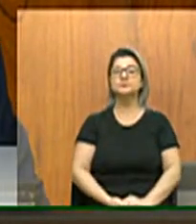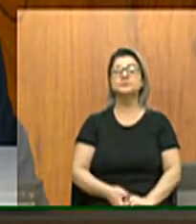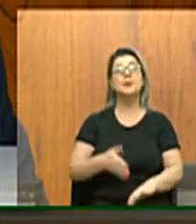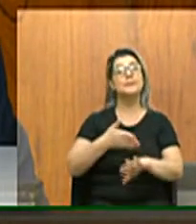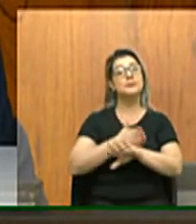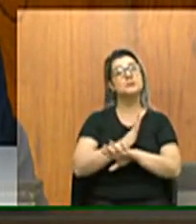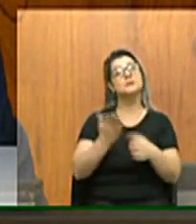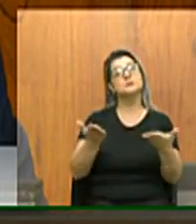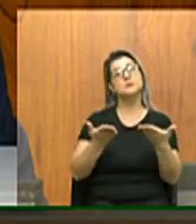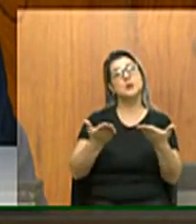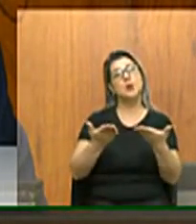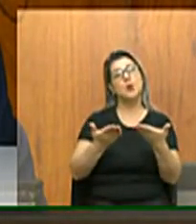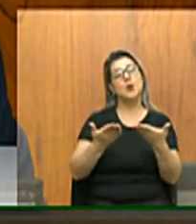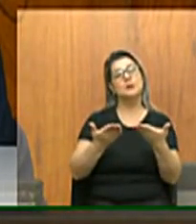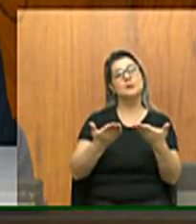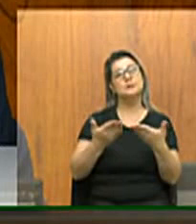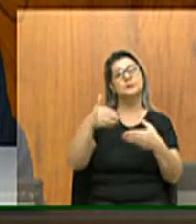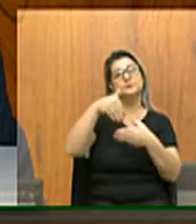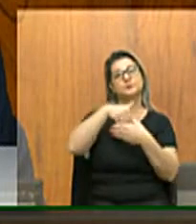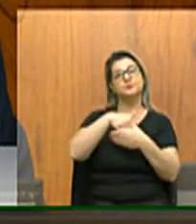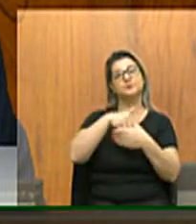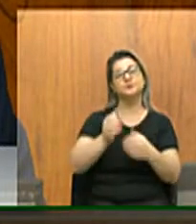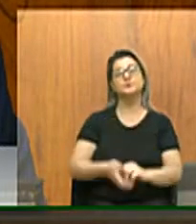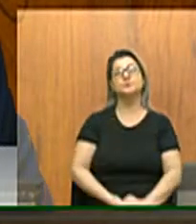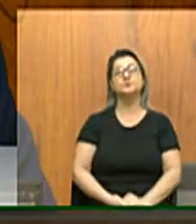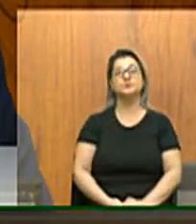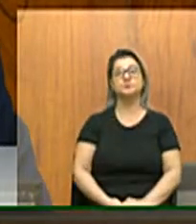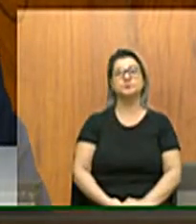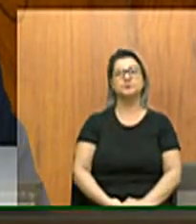passamos então ao encaminhamento.